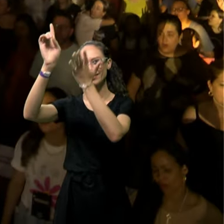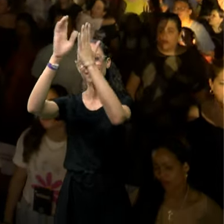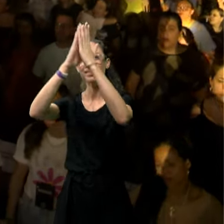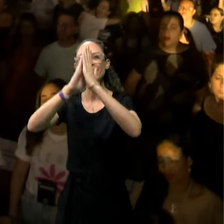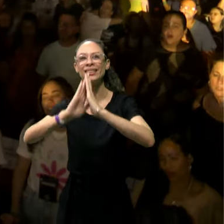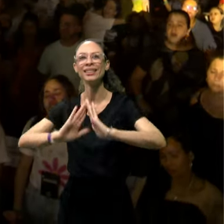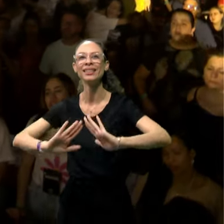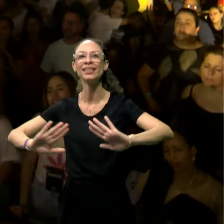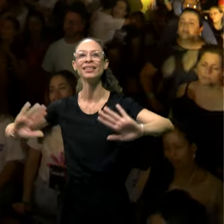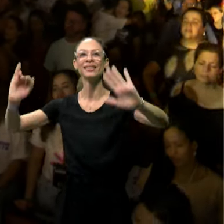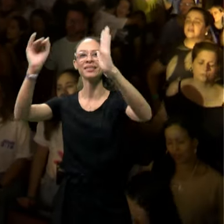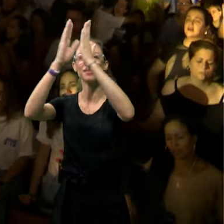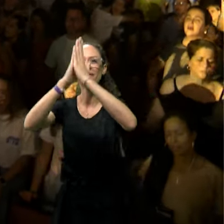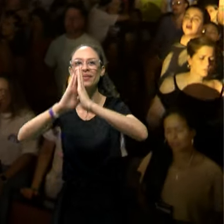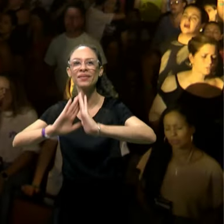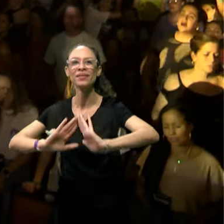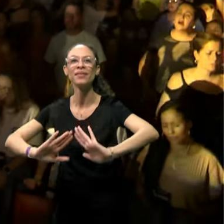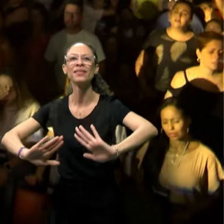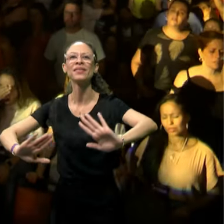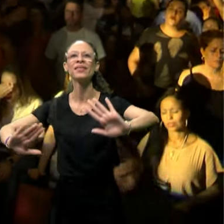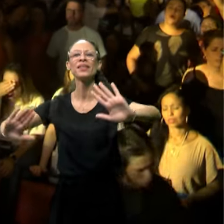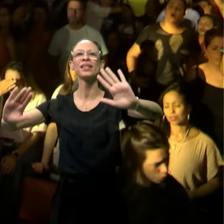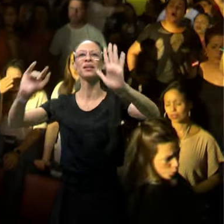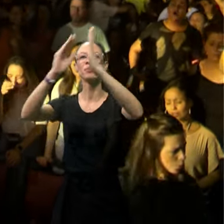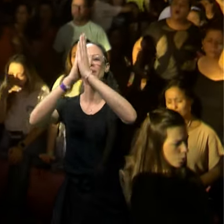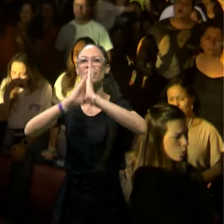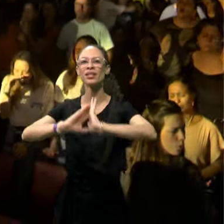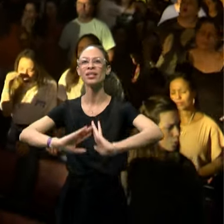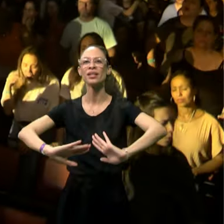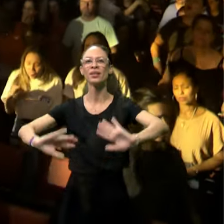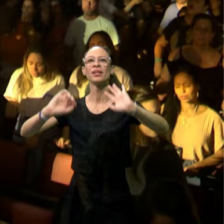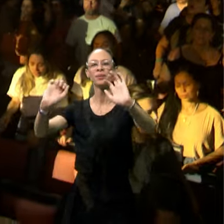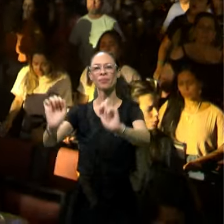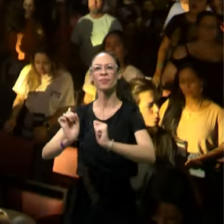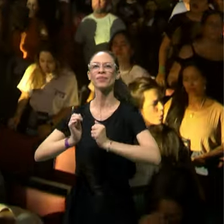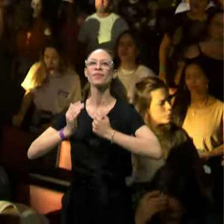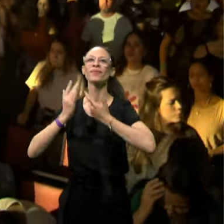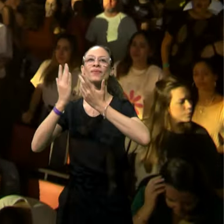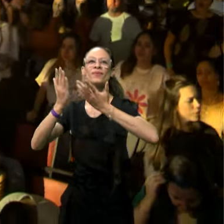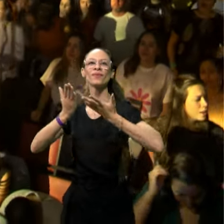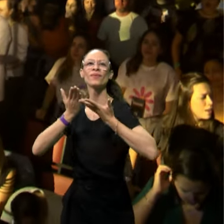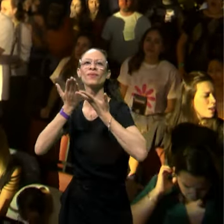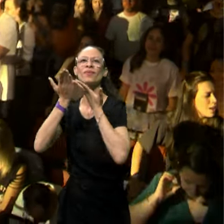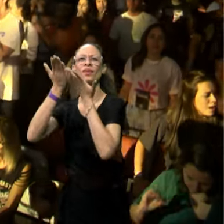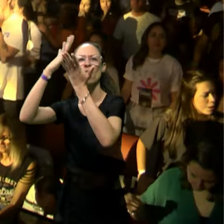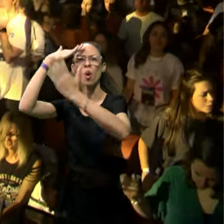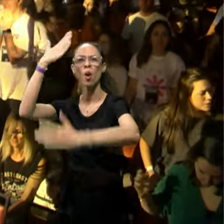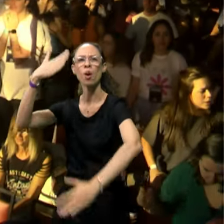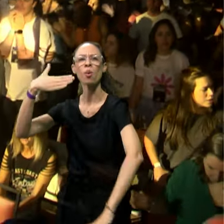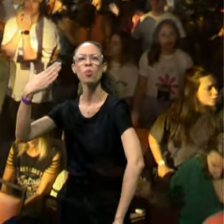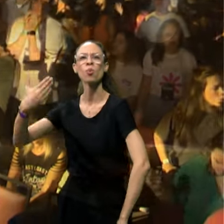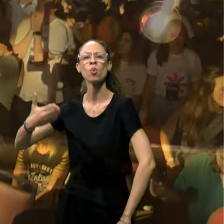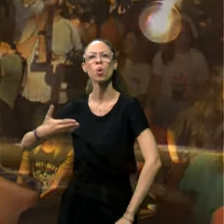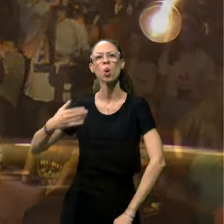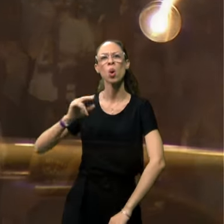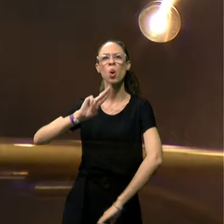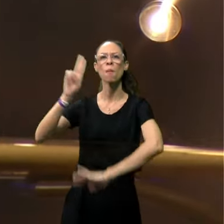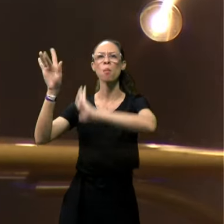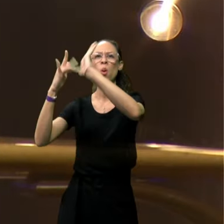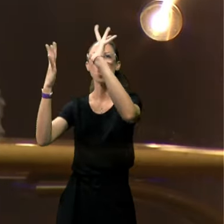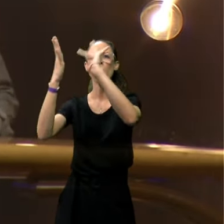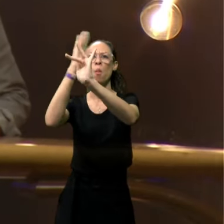Te adoramos, te adoramos, te adoramos, te adoramos, te engrandecemos, honramos o teu nome que é sobre todo